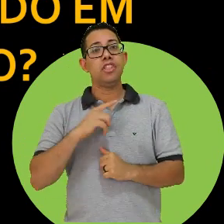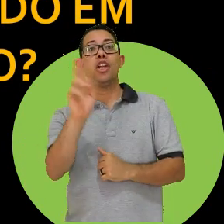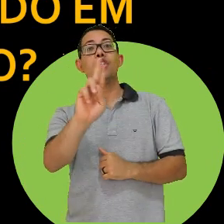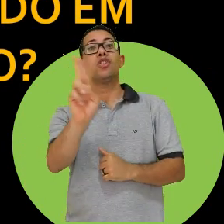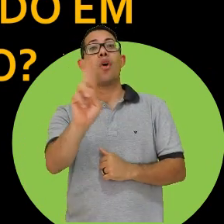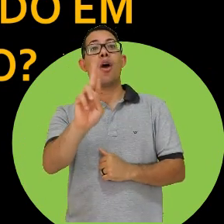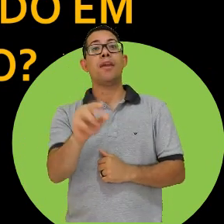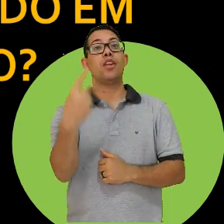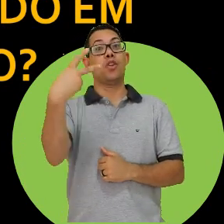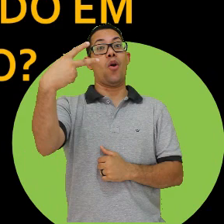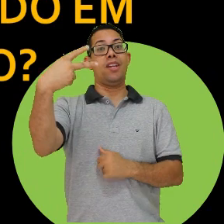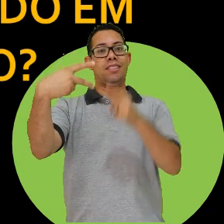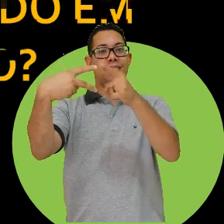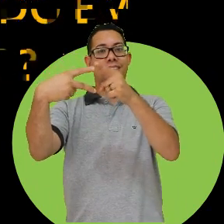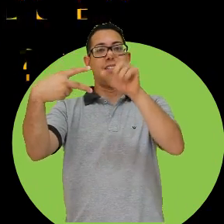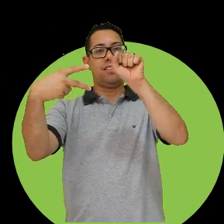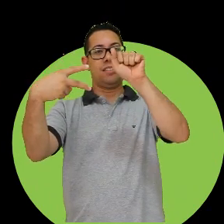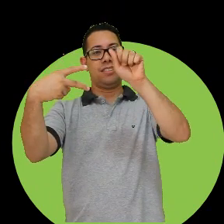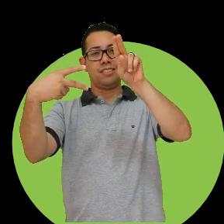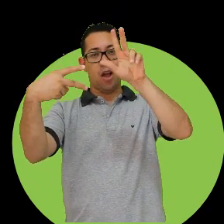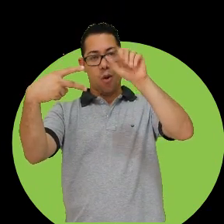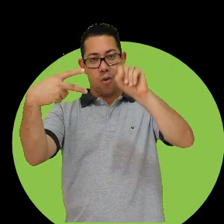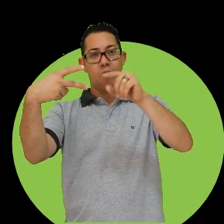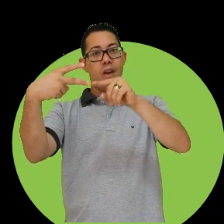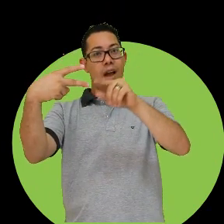dois nomes diferentes.